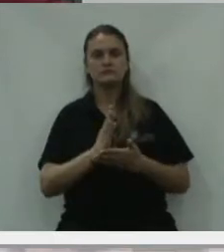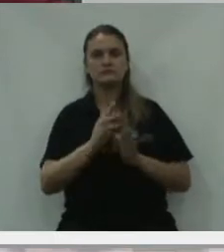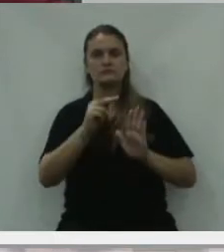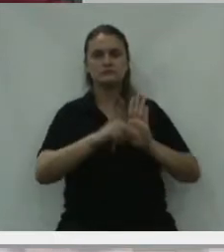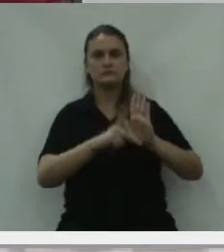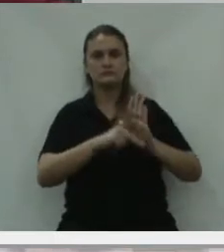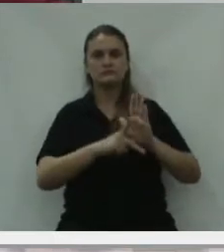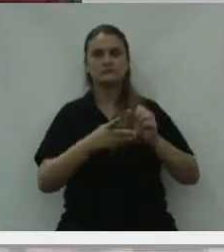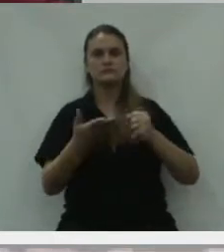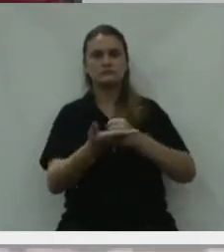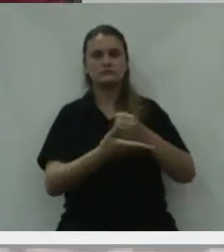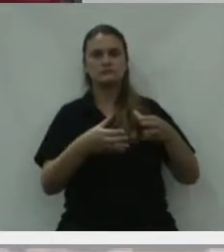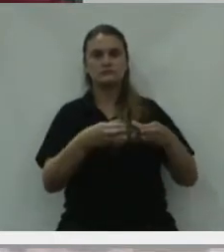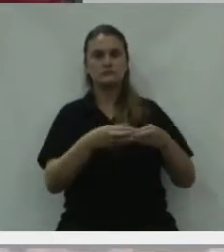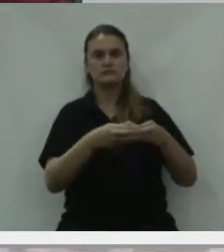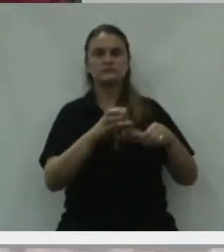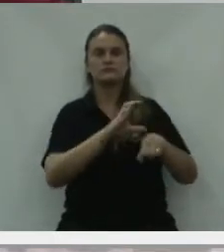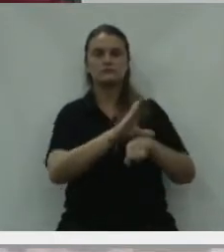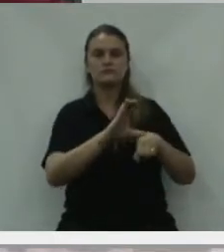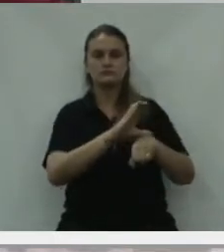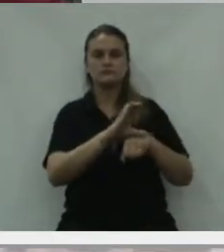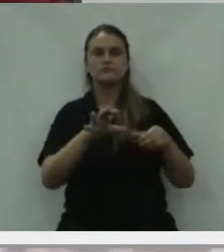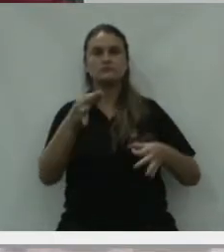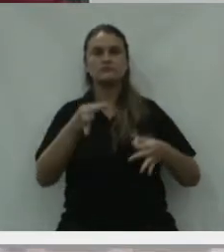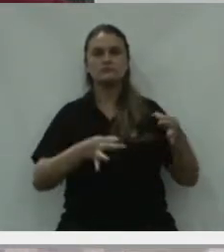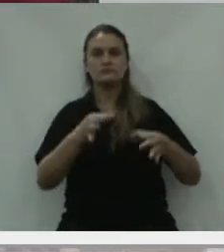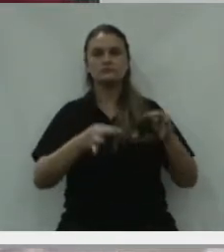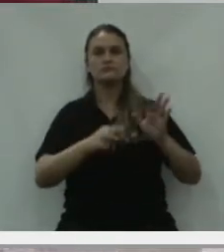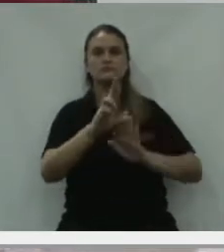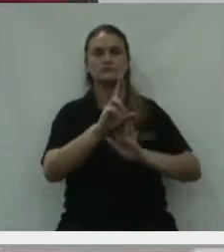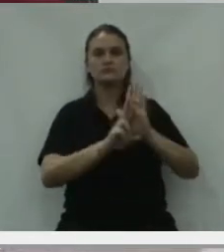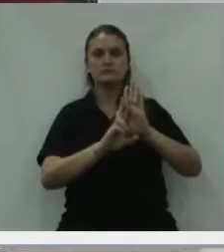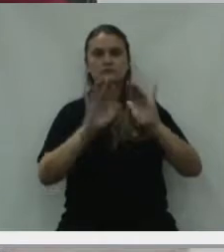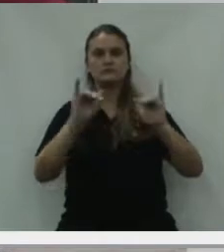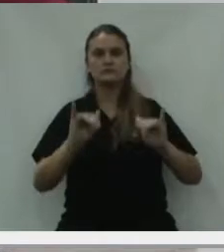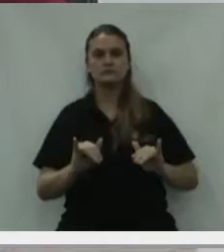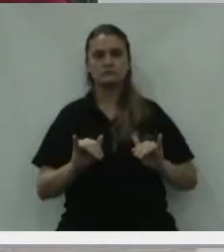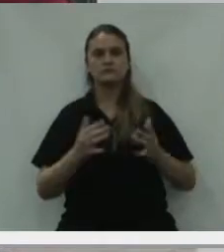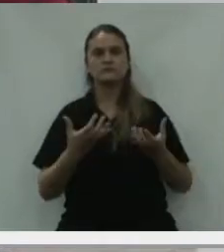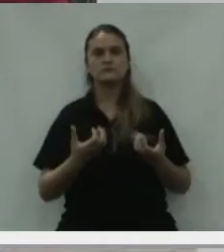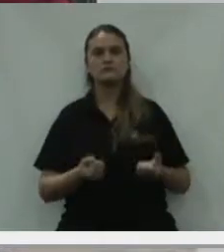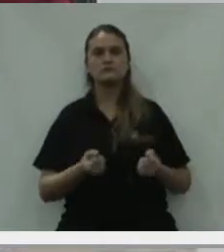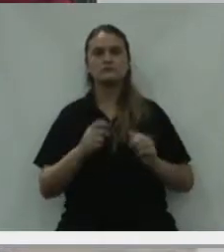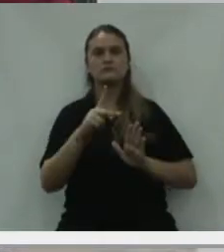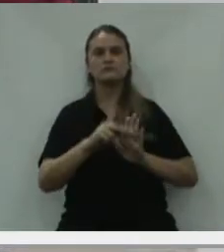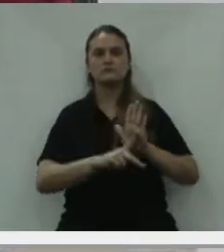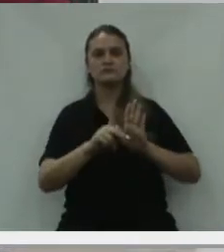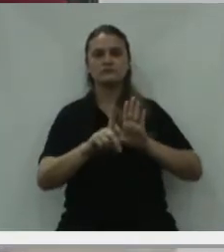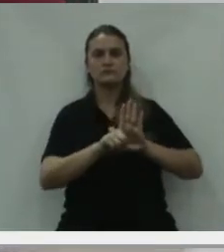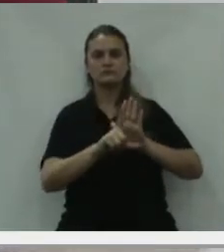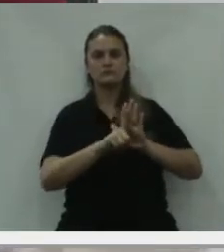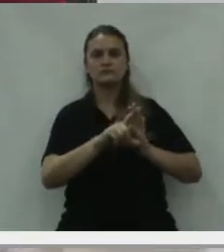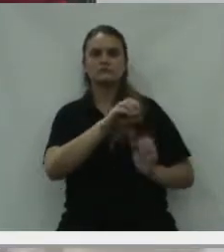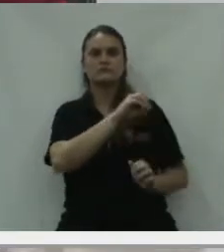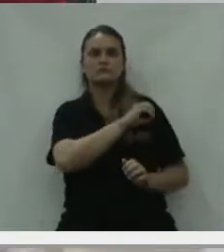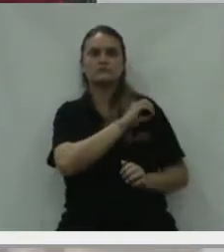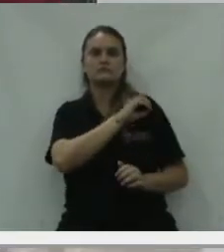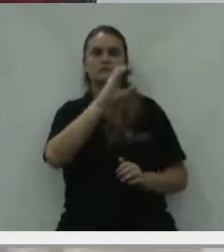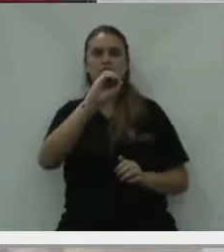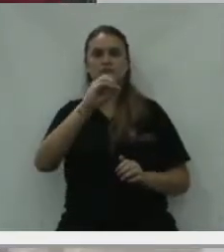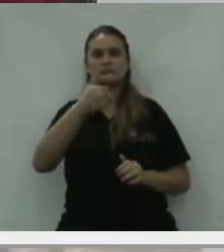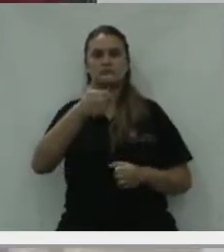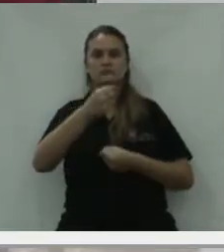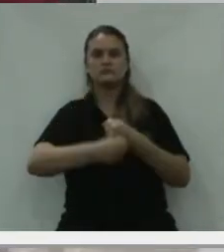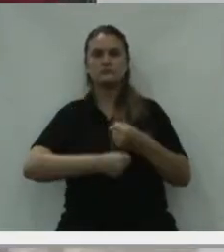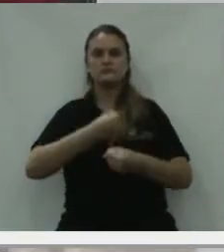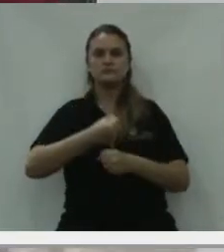Aprovado o parecer fundamentado da Comissão de Constituição, Justiça e Redação Final, favorável ao projeto de lei complementar